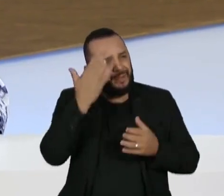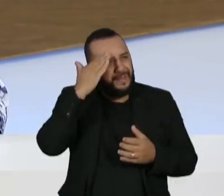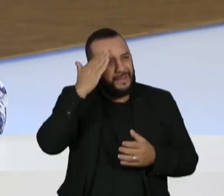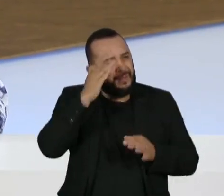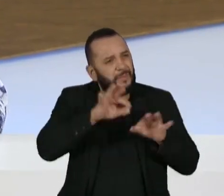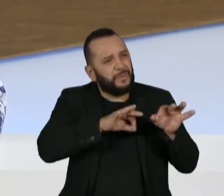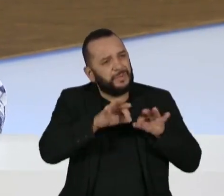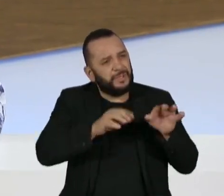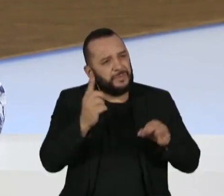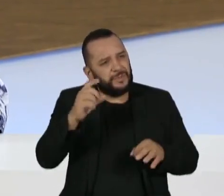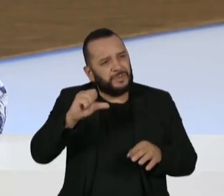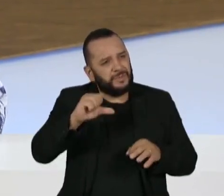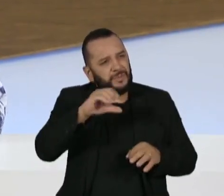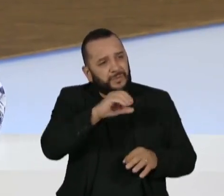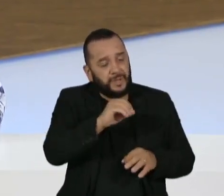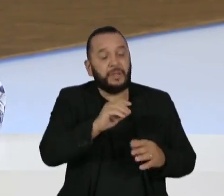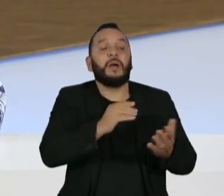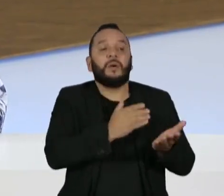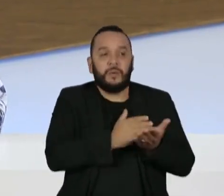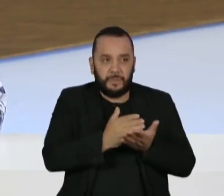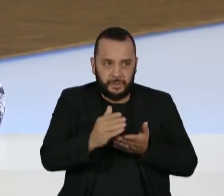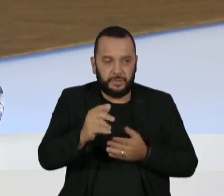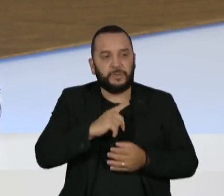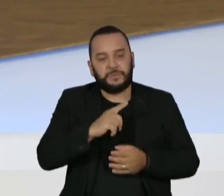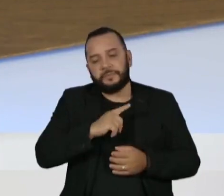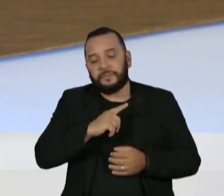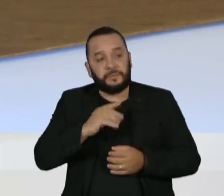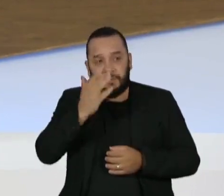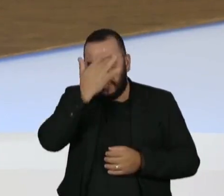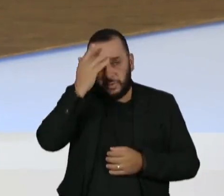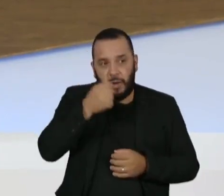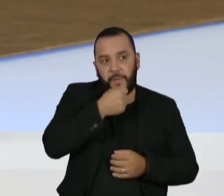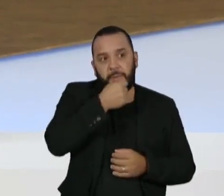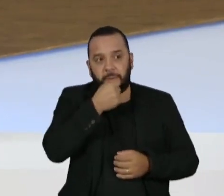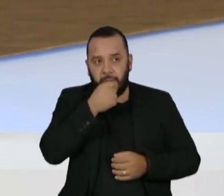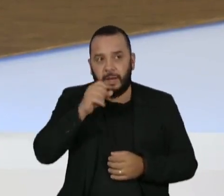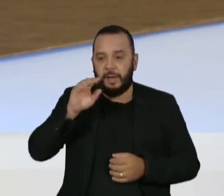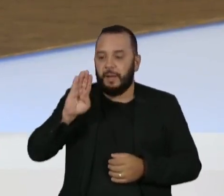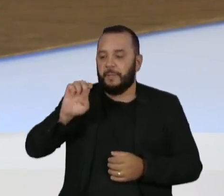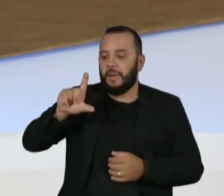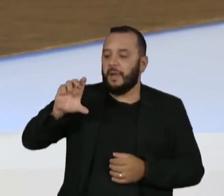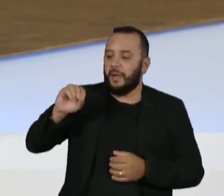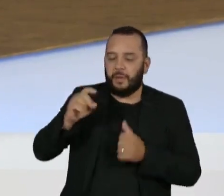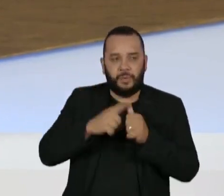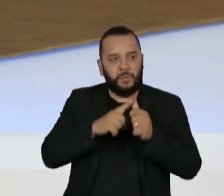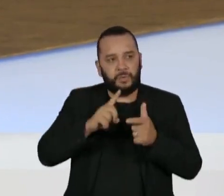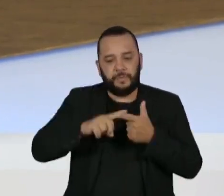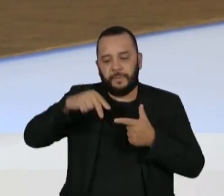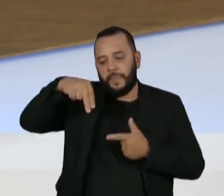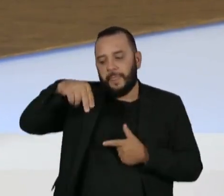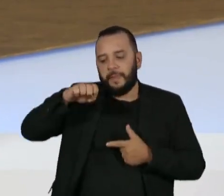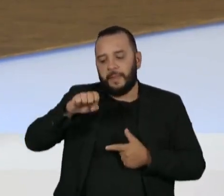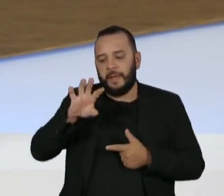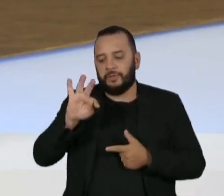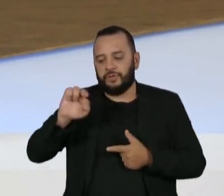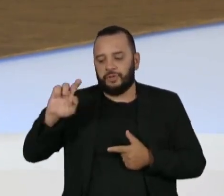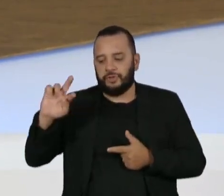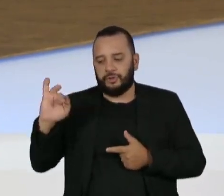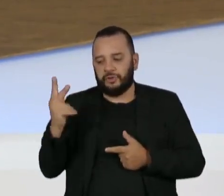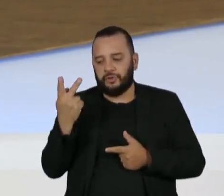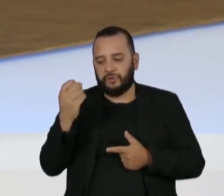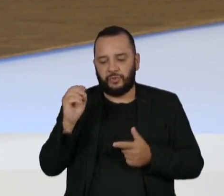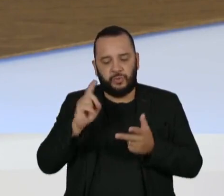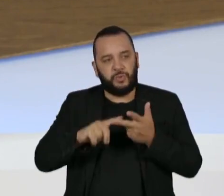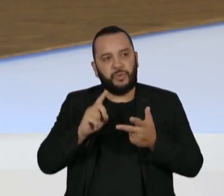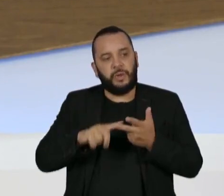começam a surgir os vocalistas. Aí a gente teve Belo, o Netinho que vai para a TV, como apresentador de TV. A gente teve Alexandre Pires, no Só